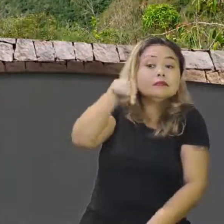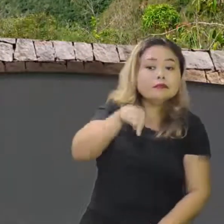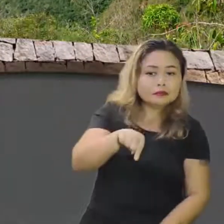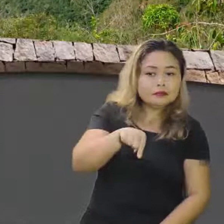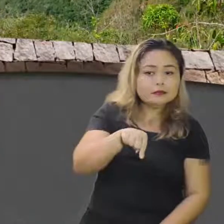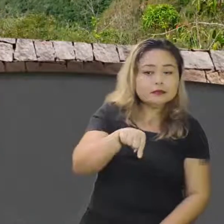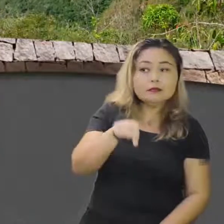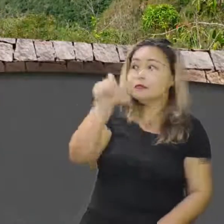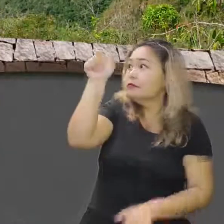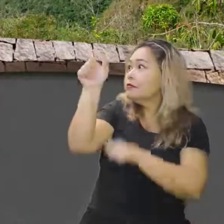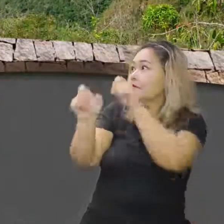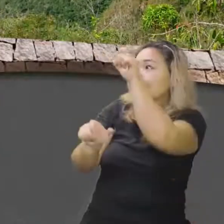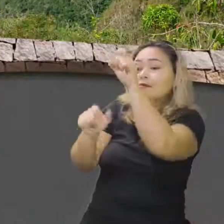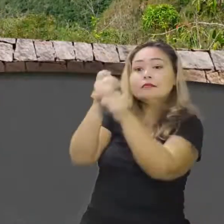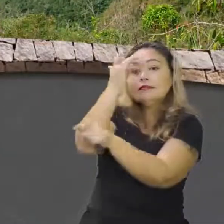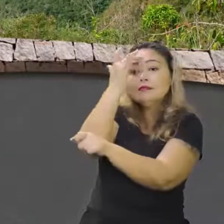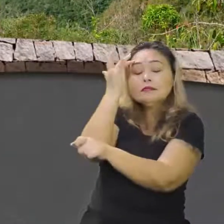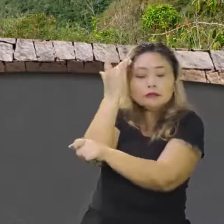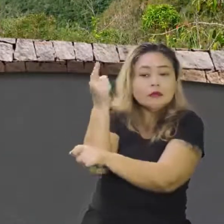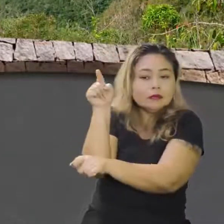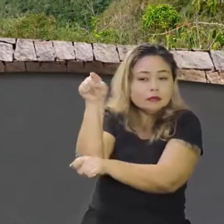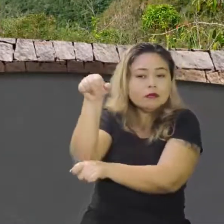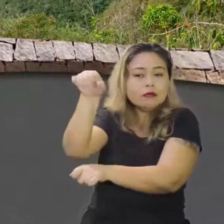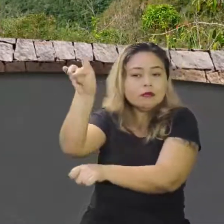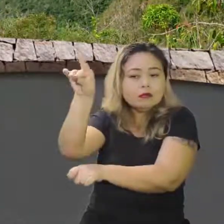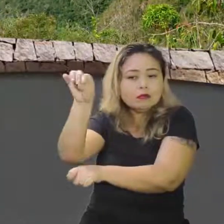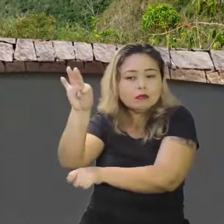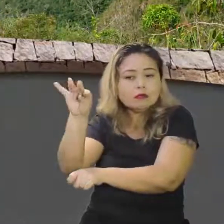E esses rapazes que vieram de lá,